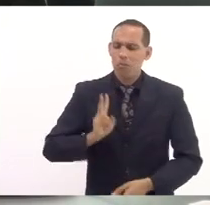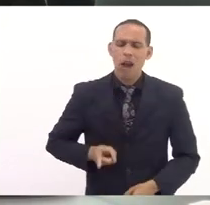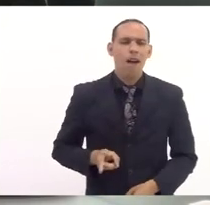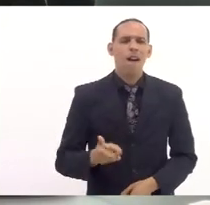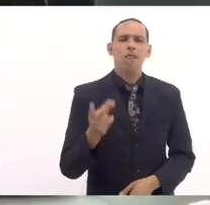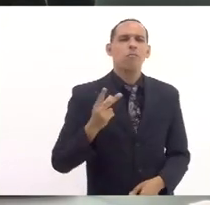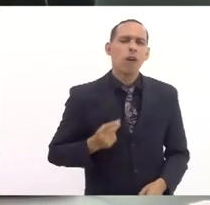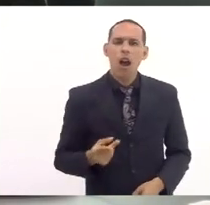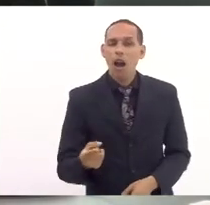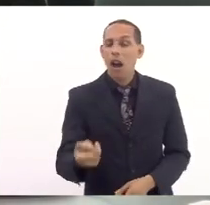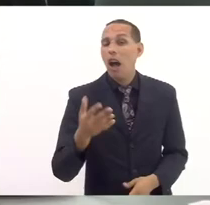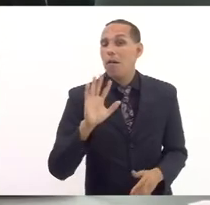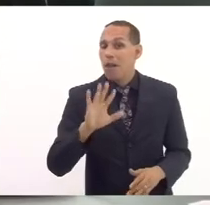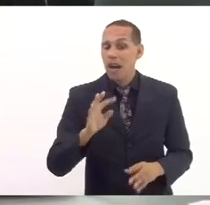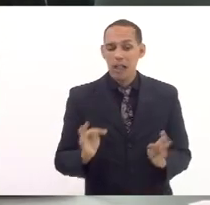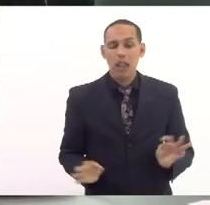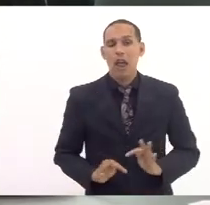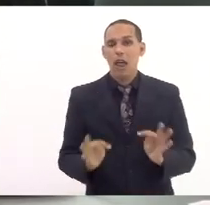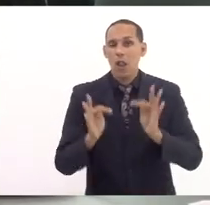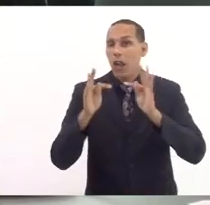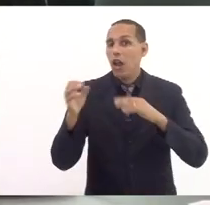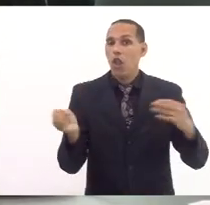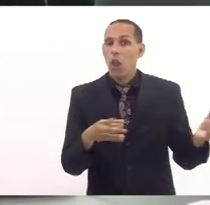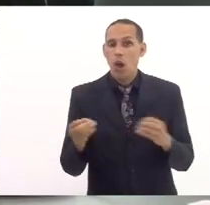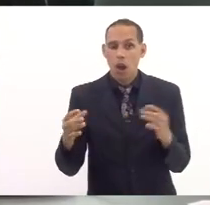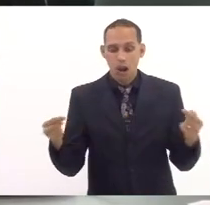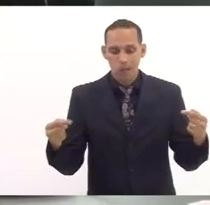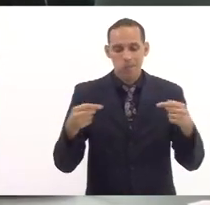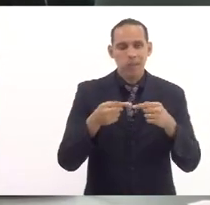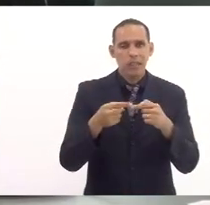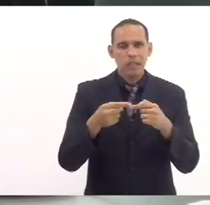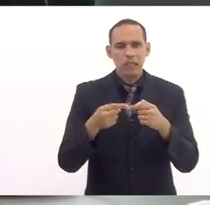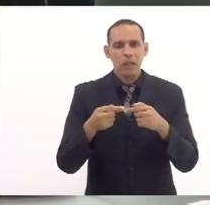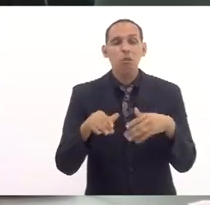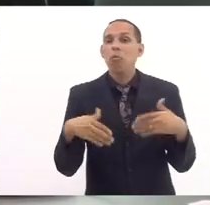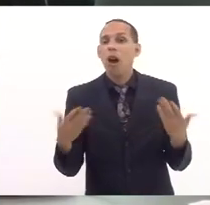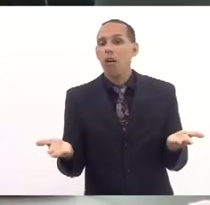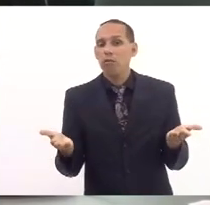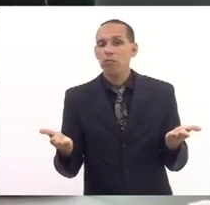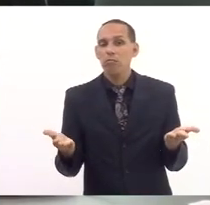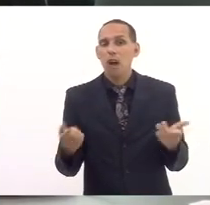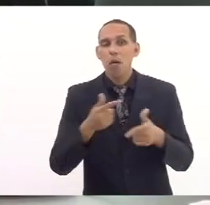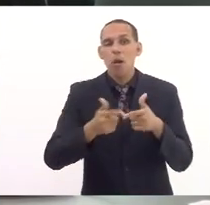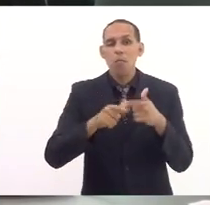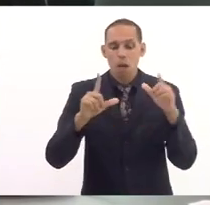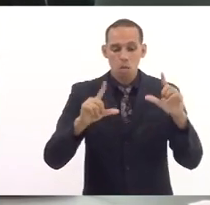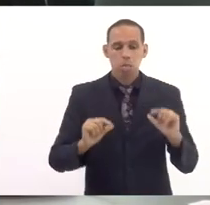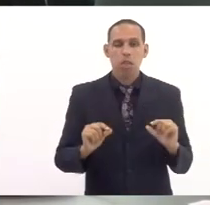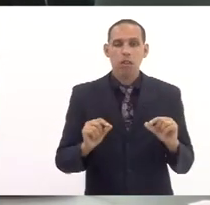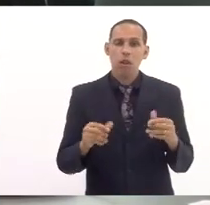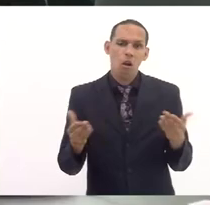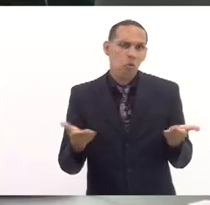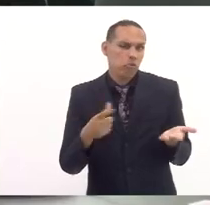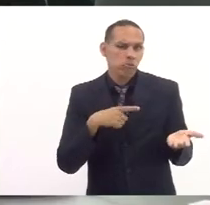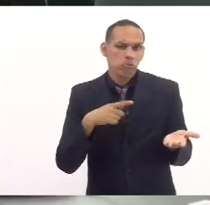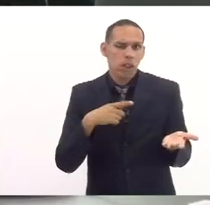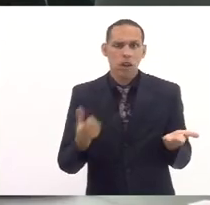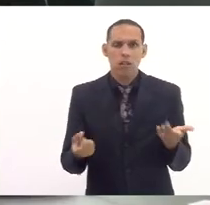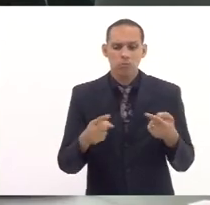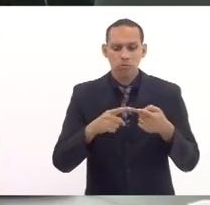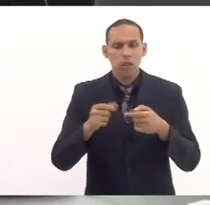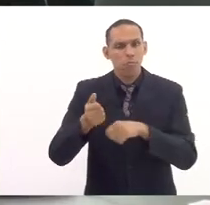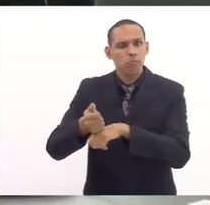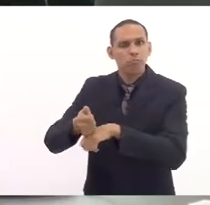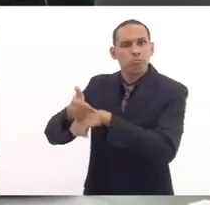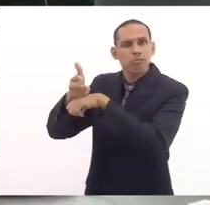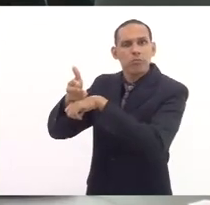novas tecnologias que podem ser aplicadas para tentar minimizar esse problema? Hoje em dia a gente tem câmeras